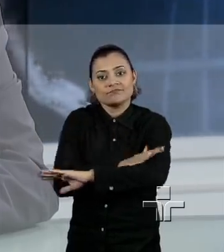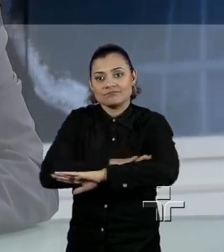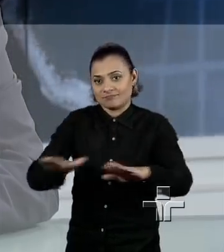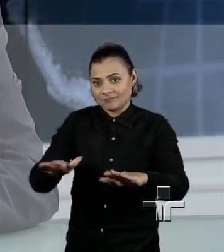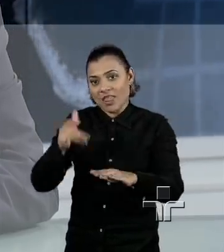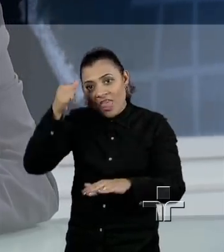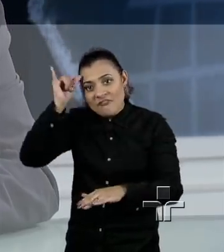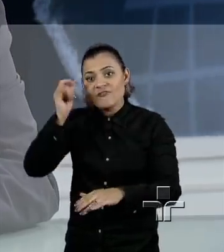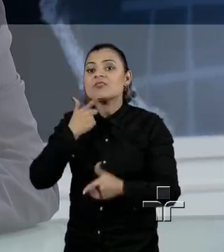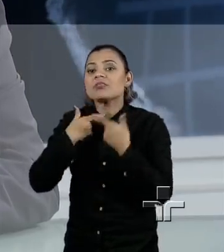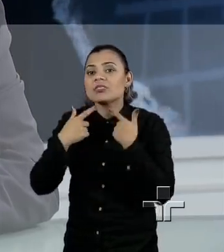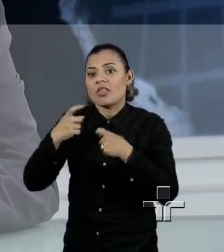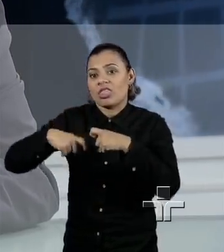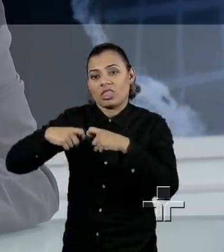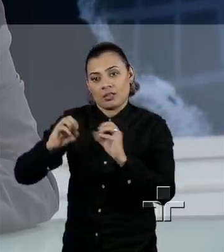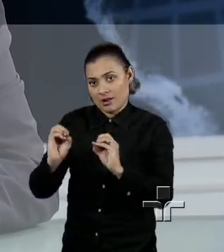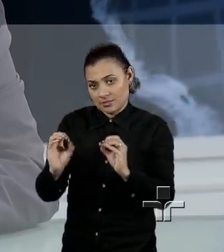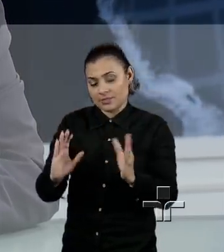indivíduo.